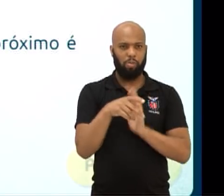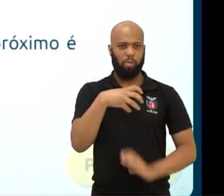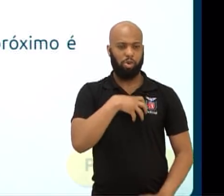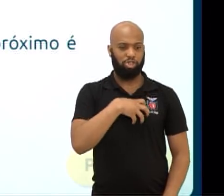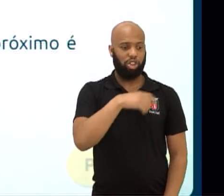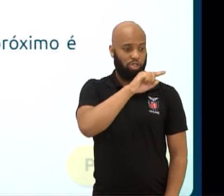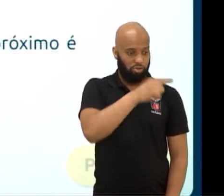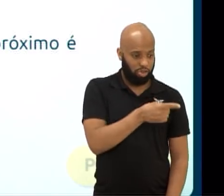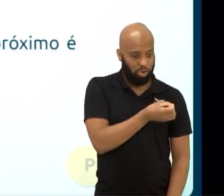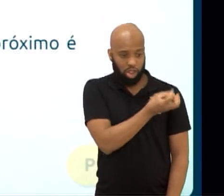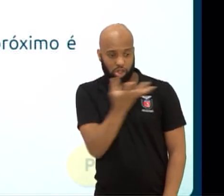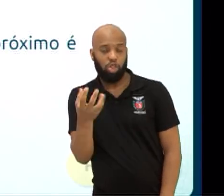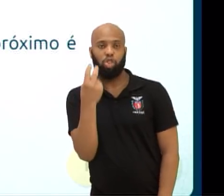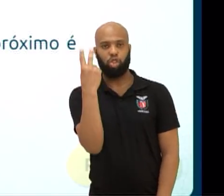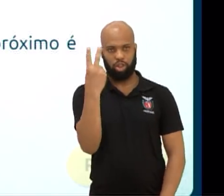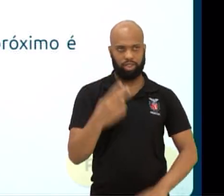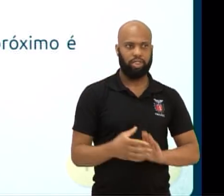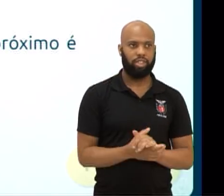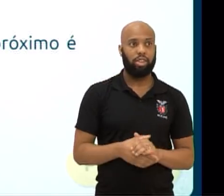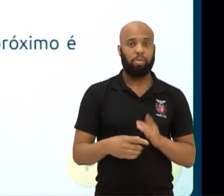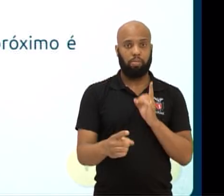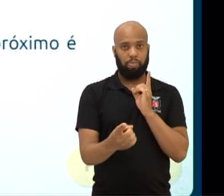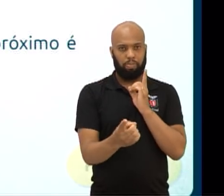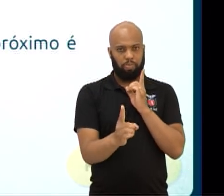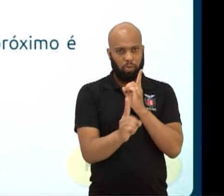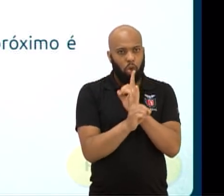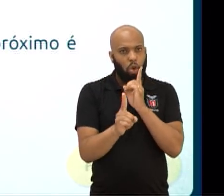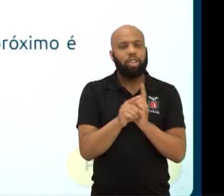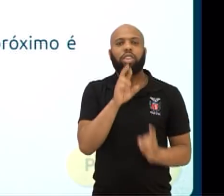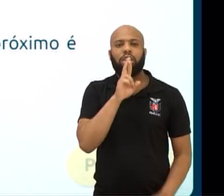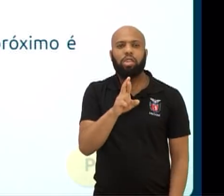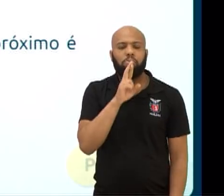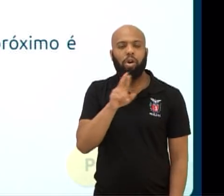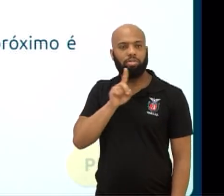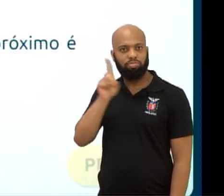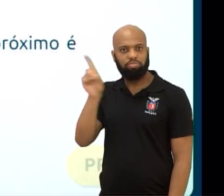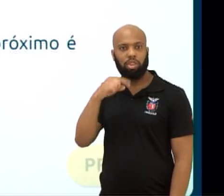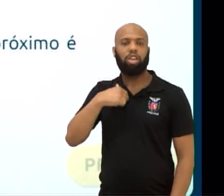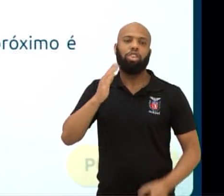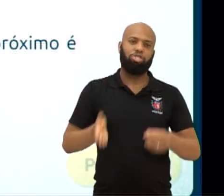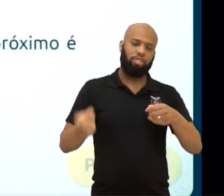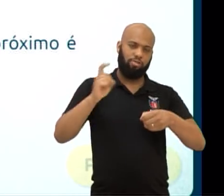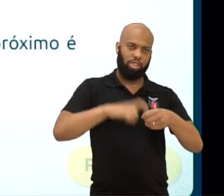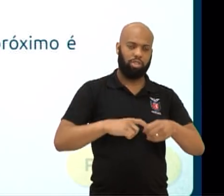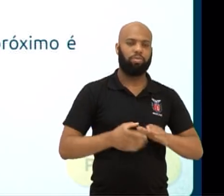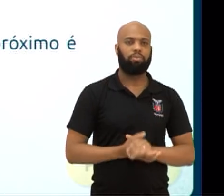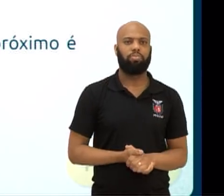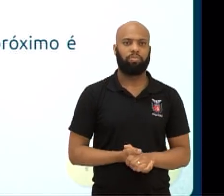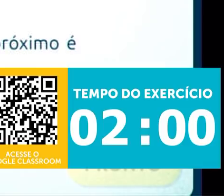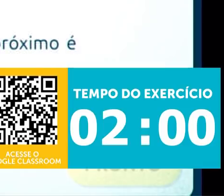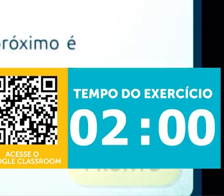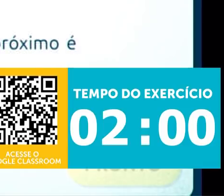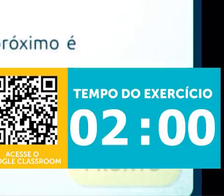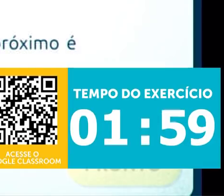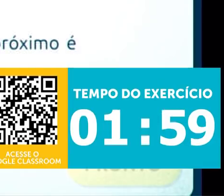mais próximo? Então, resolvam lá mais essa fase que nós já voltamos.